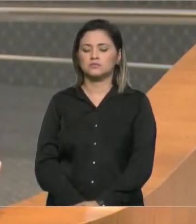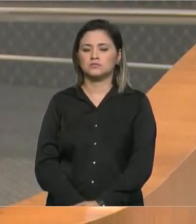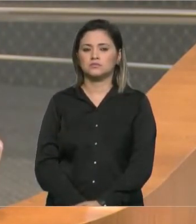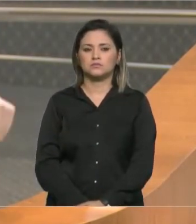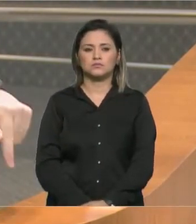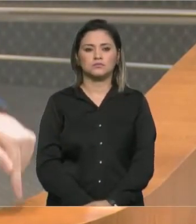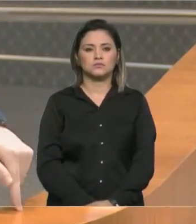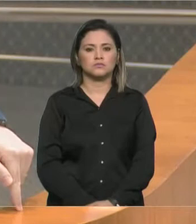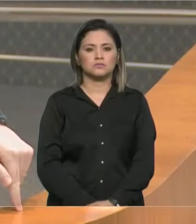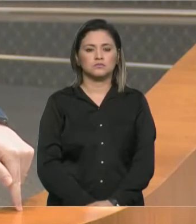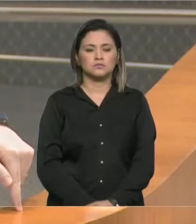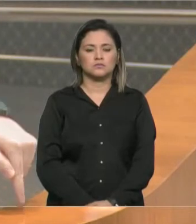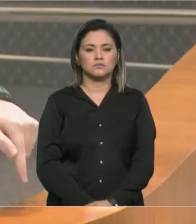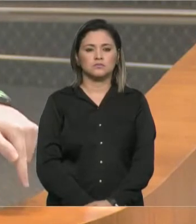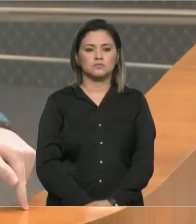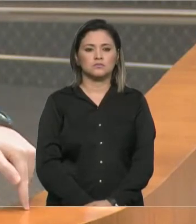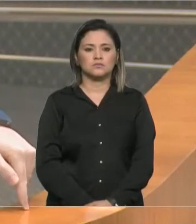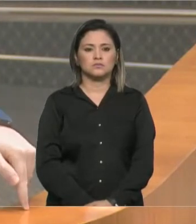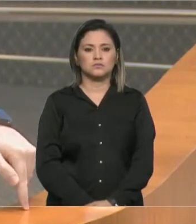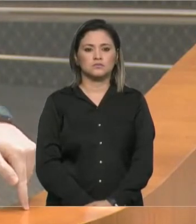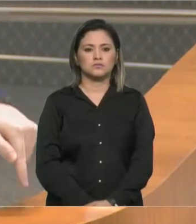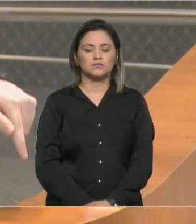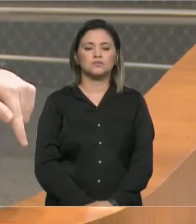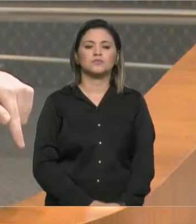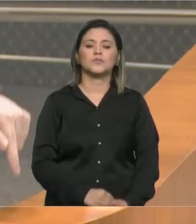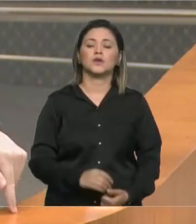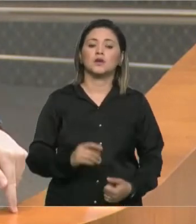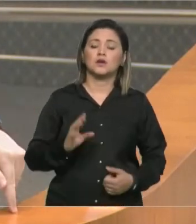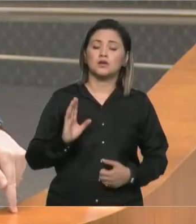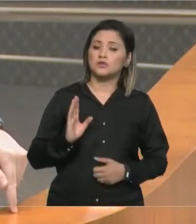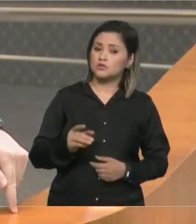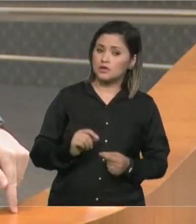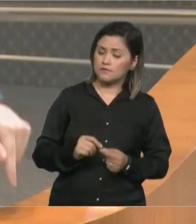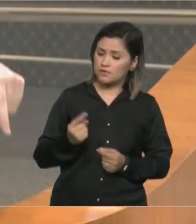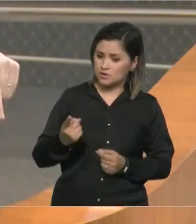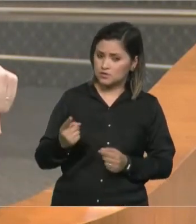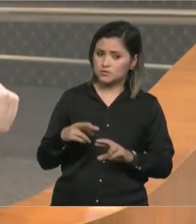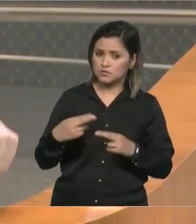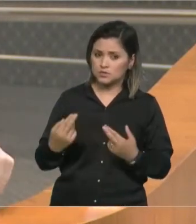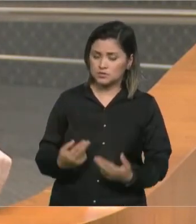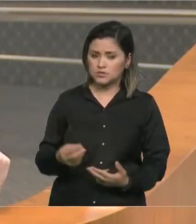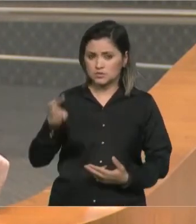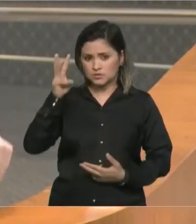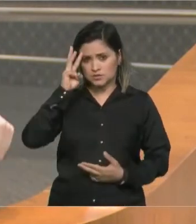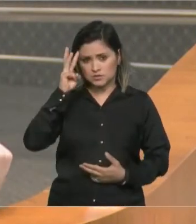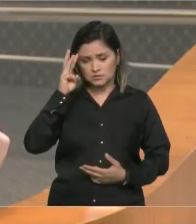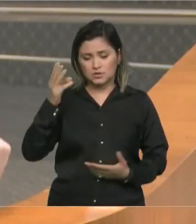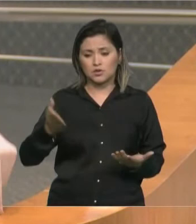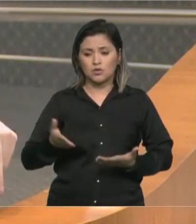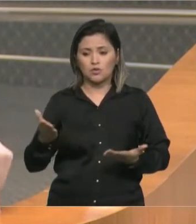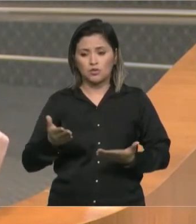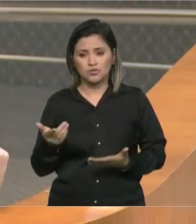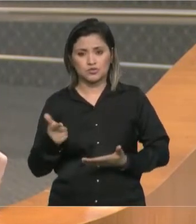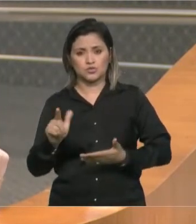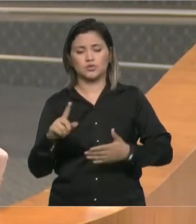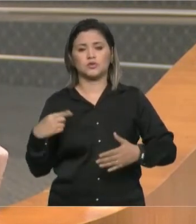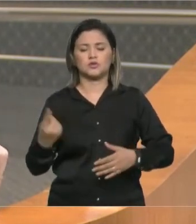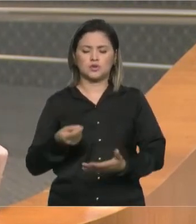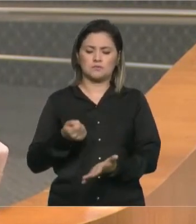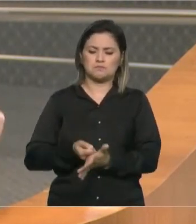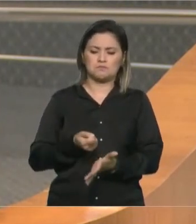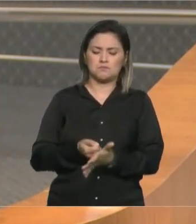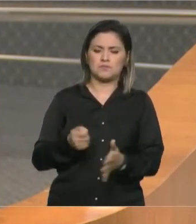dessa reunião. Uma agenda já foi feita na terça-feira, outra será hoje, e nós vamos cobrar também